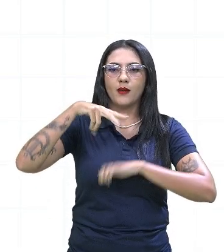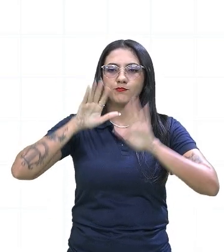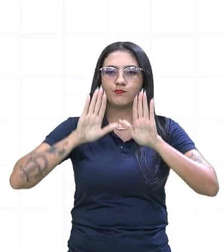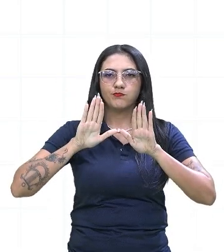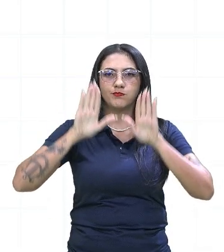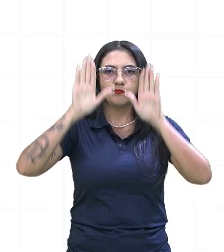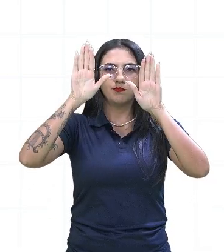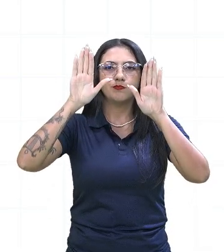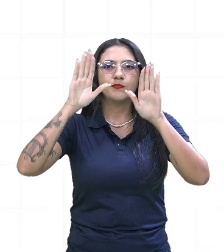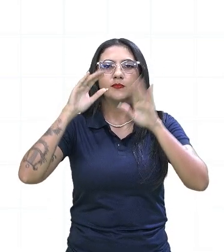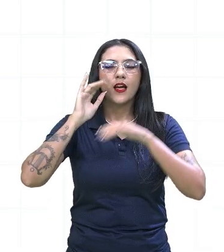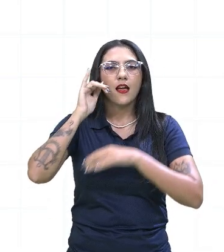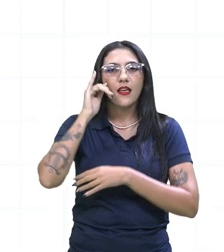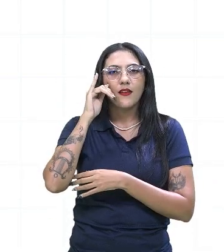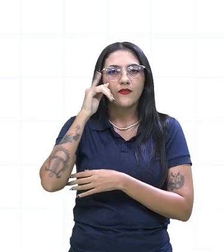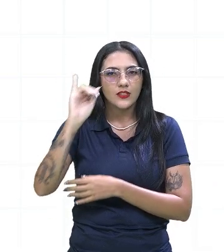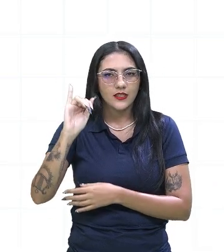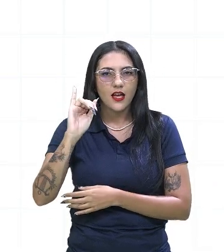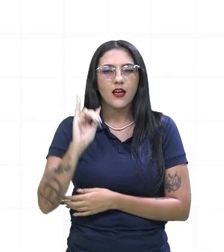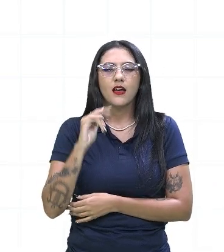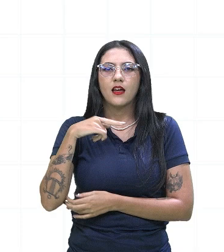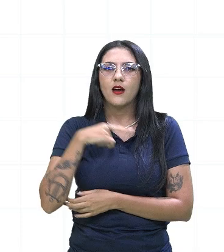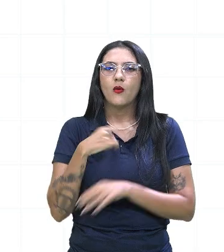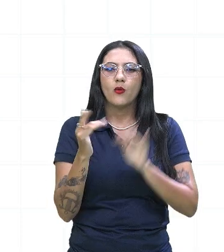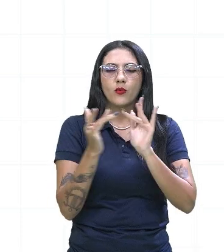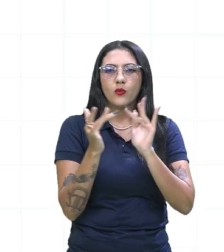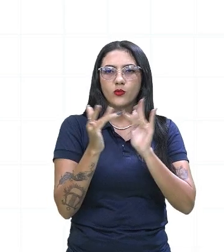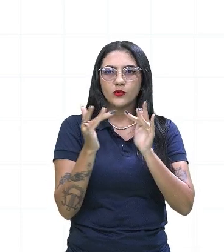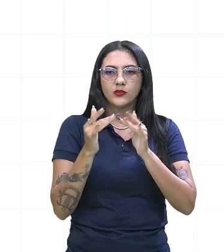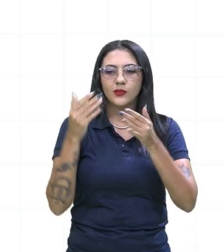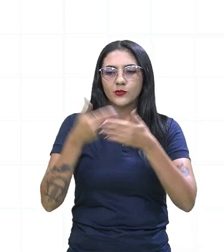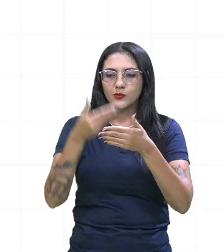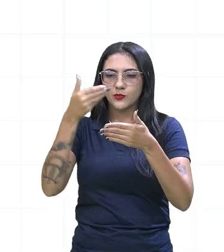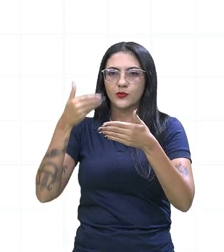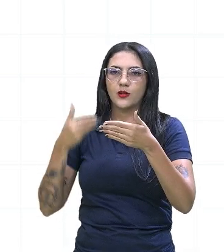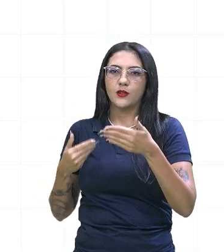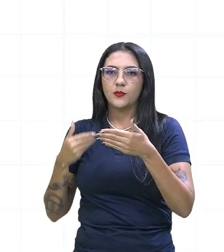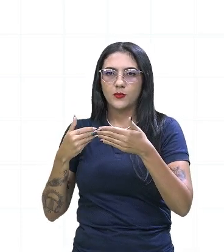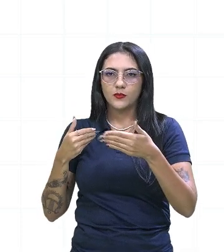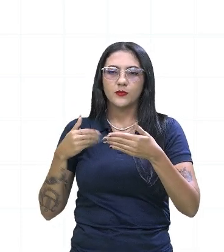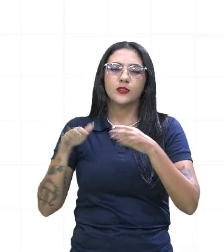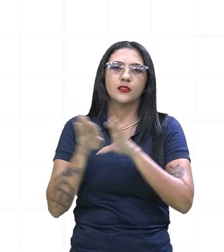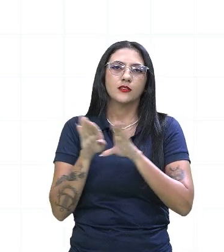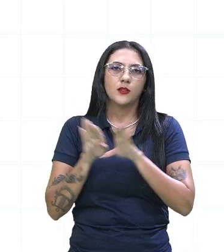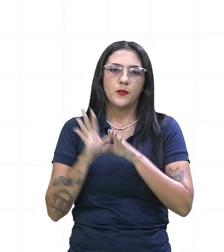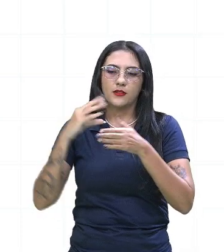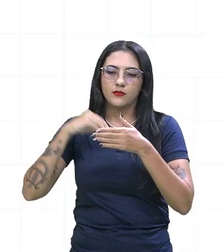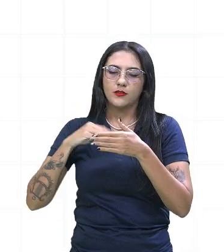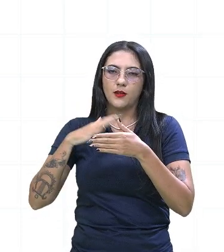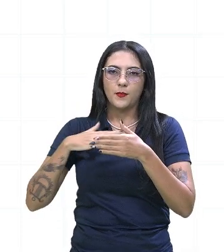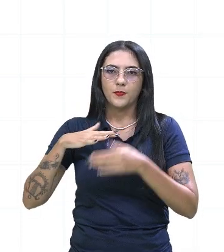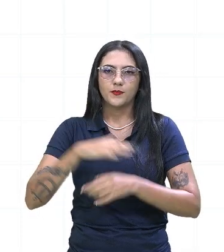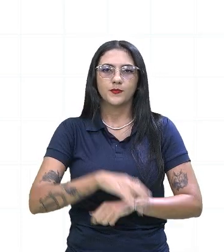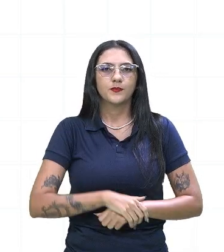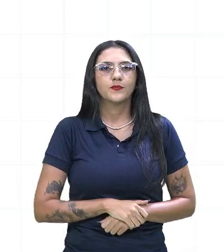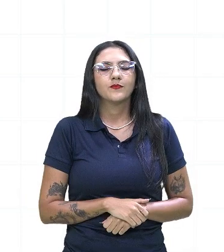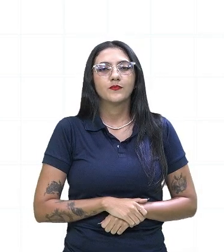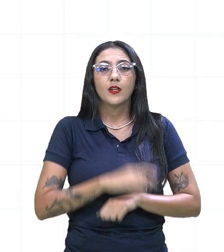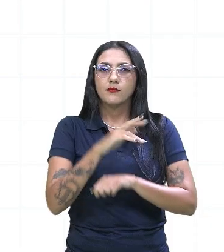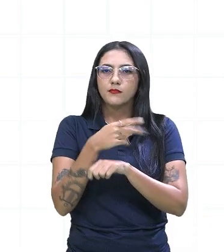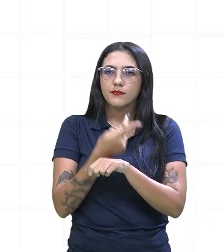rede, de forma que tente impedir o avanço da bola após um ataque. E